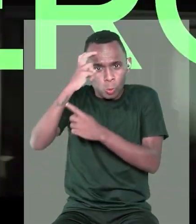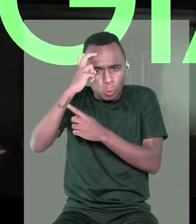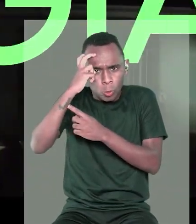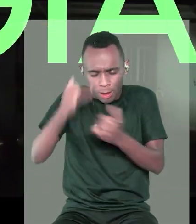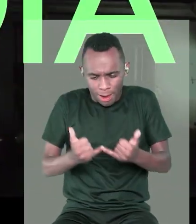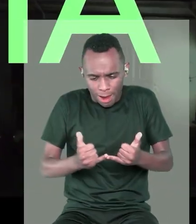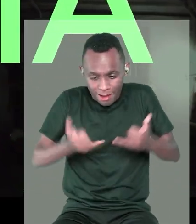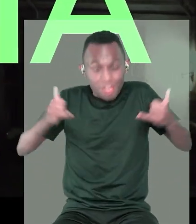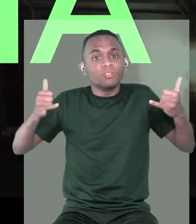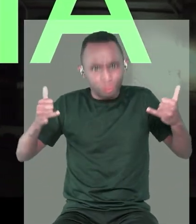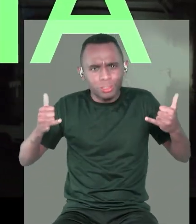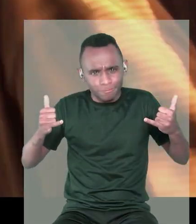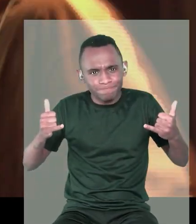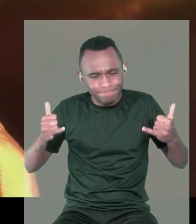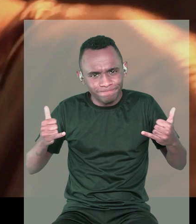uma